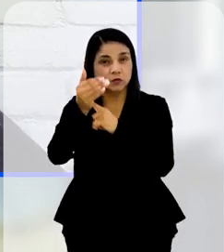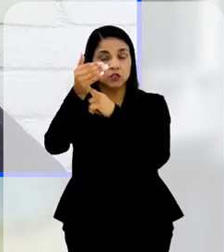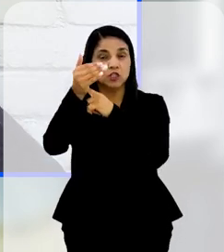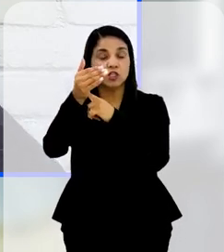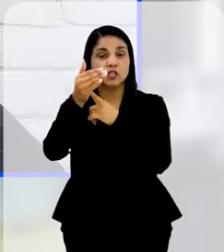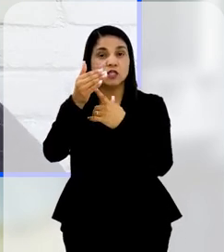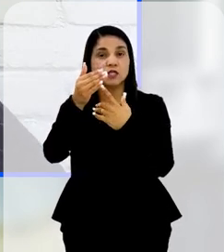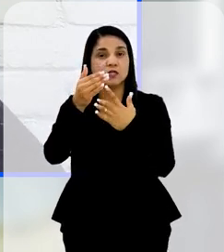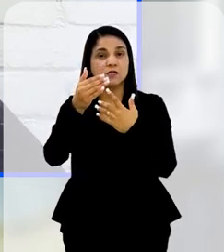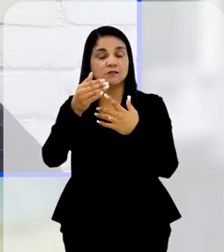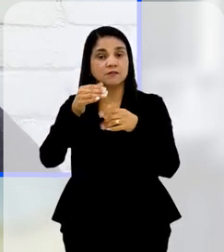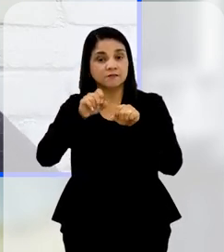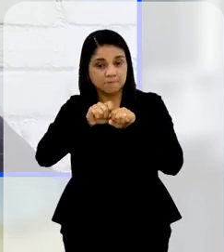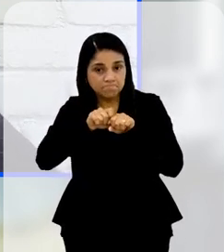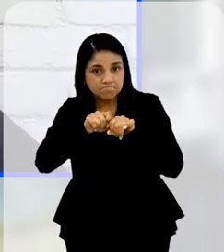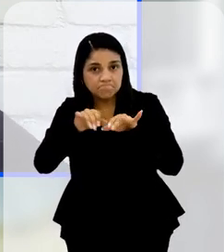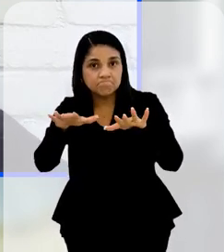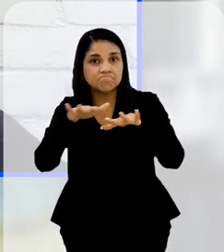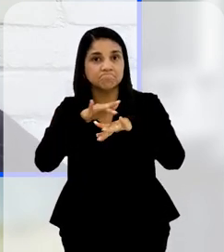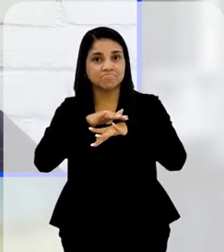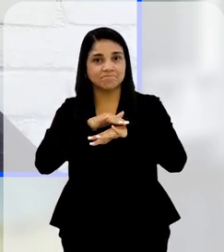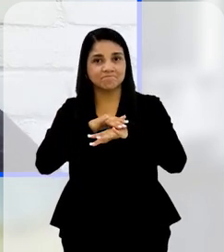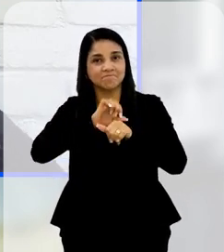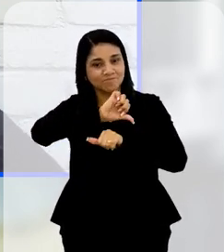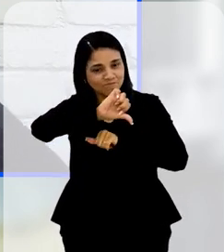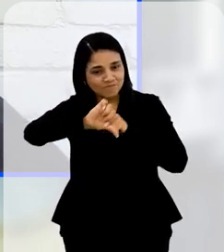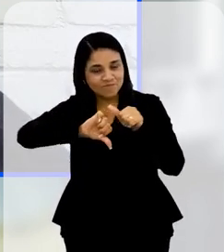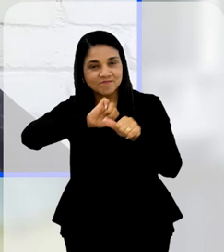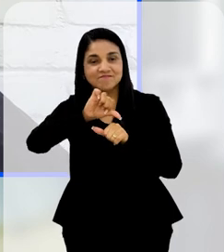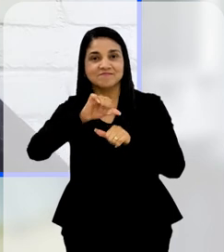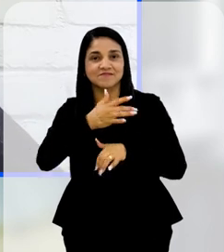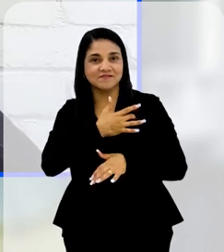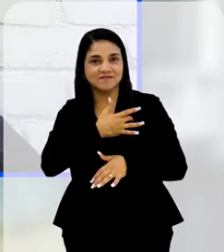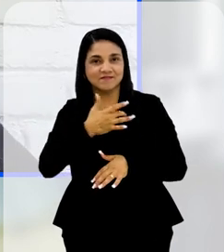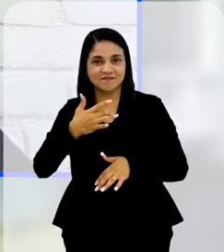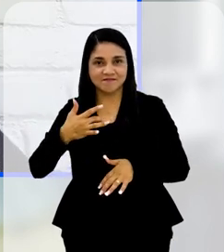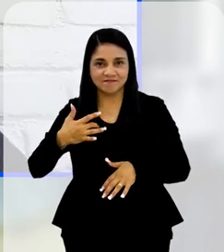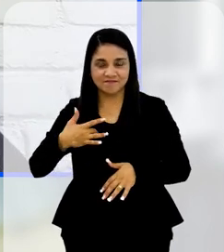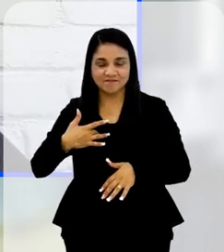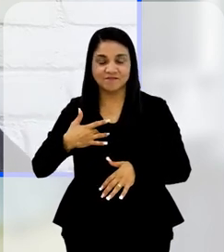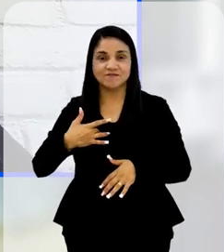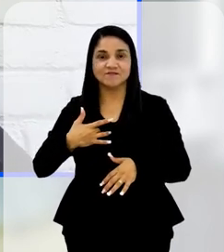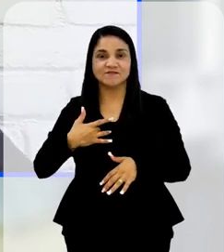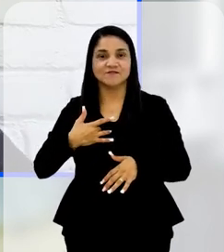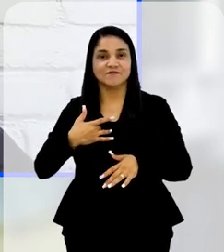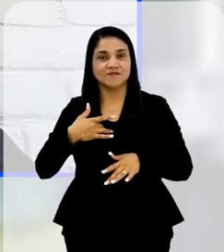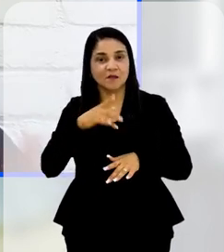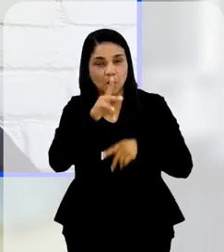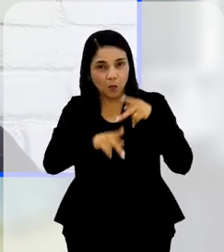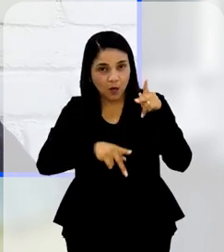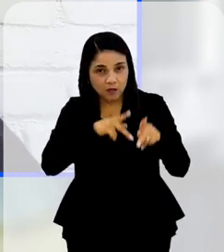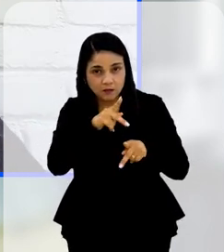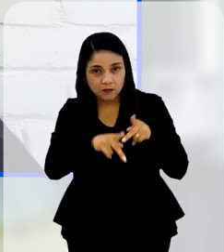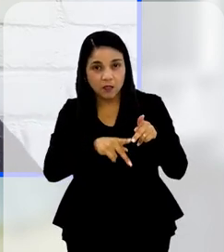perfil epidemiológico, ou seja, no perfil de saúde e doença da população,